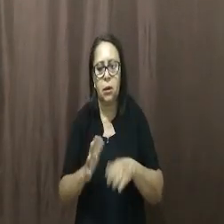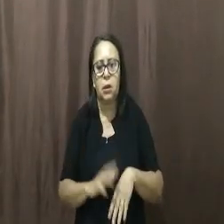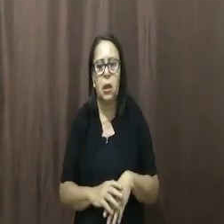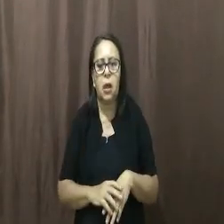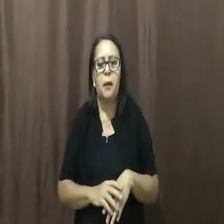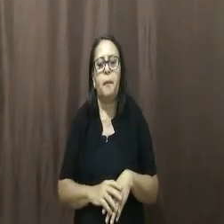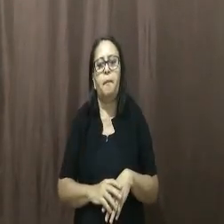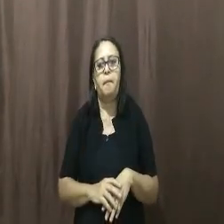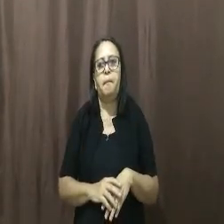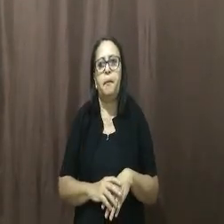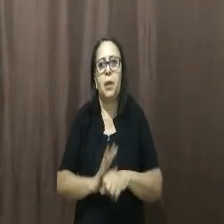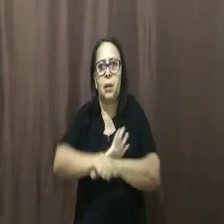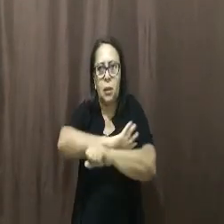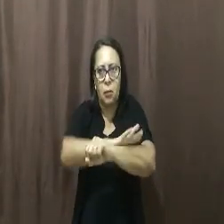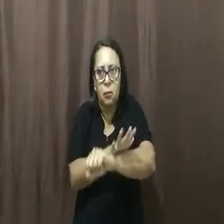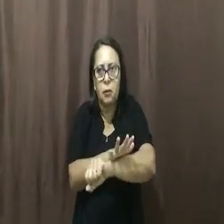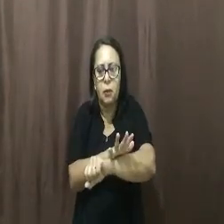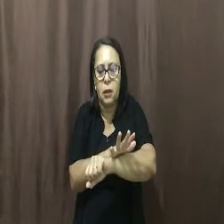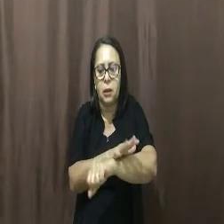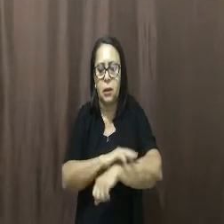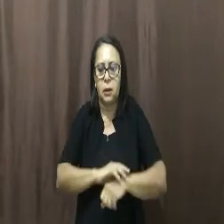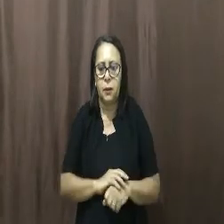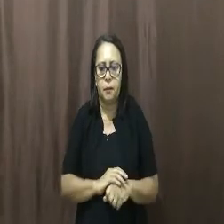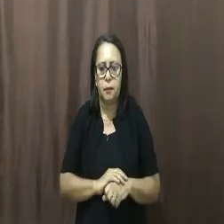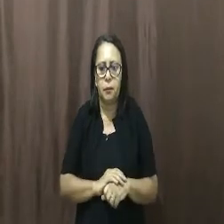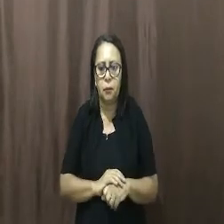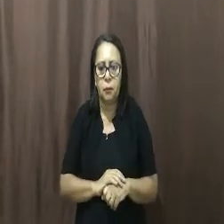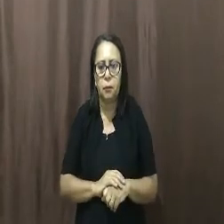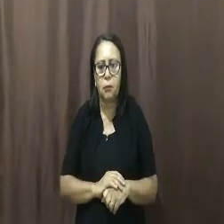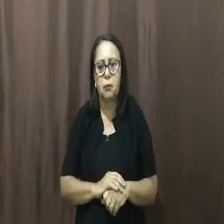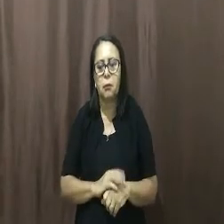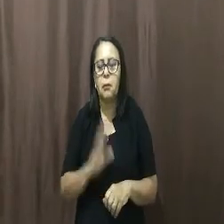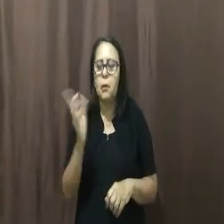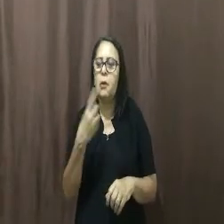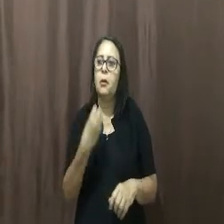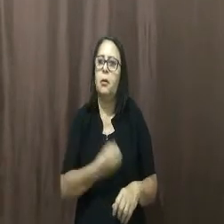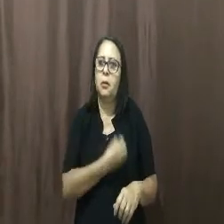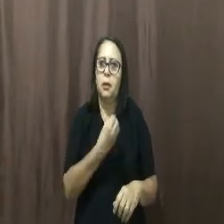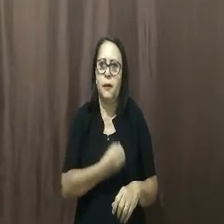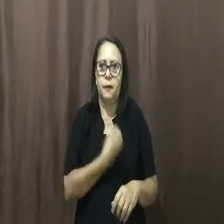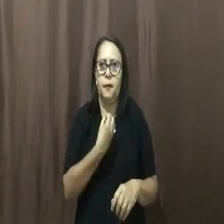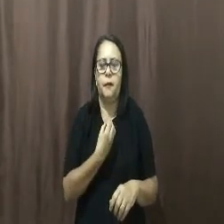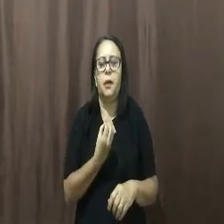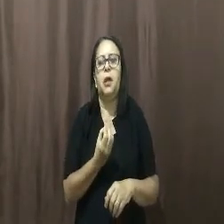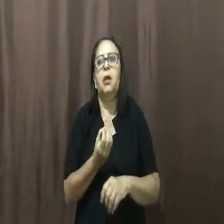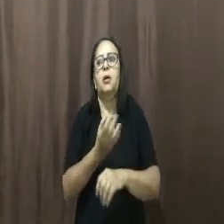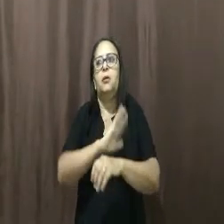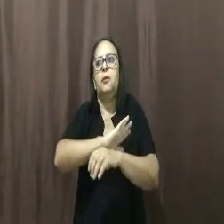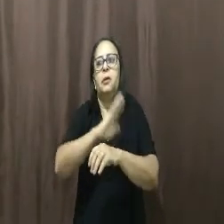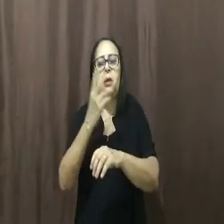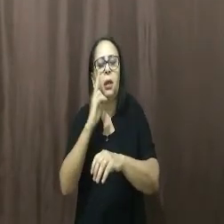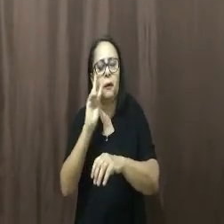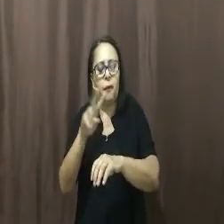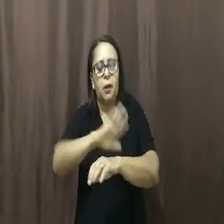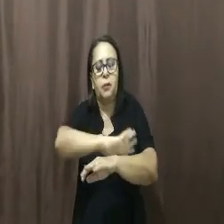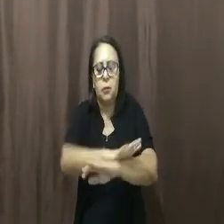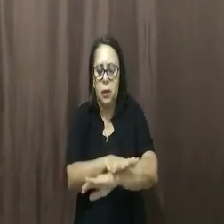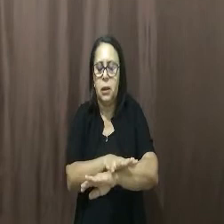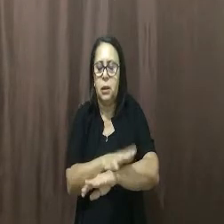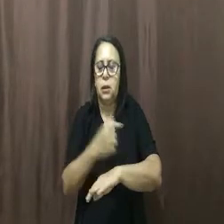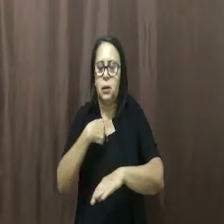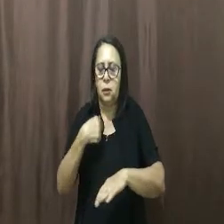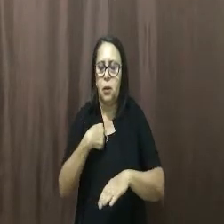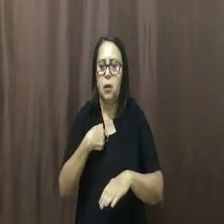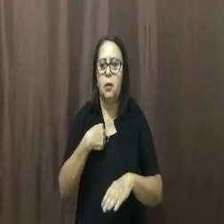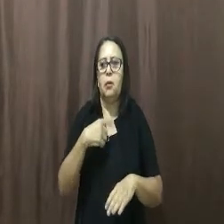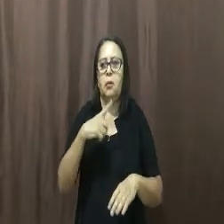porque existe a pandemia que voltou o racismo, mas a gente vive isso, né? Eu particularmente